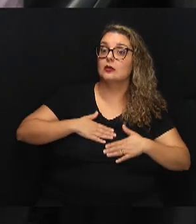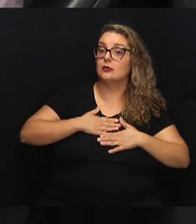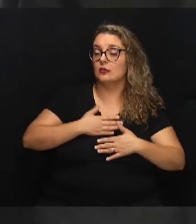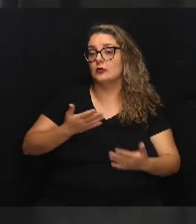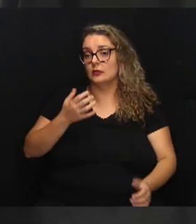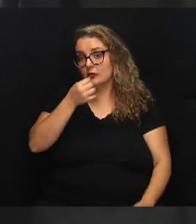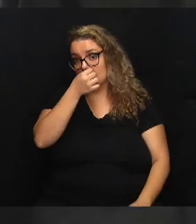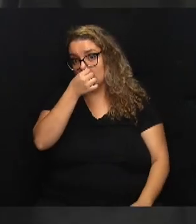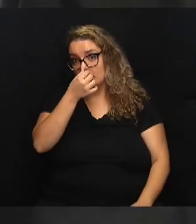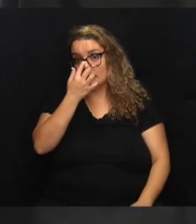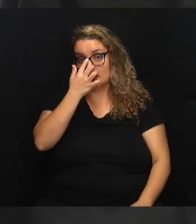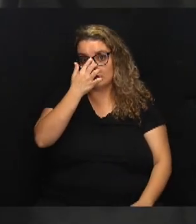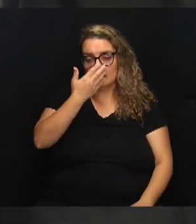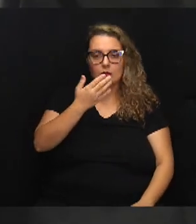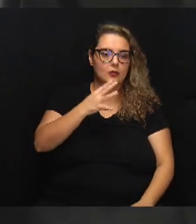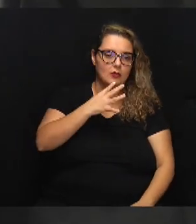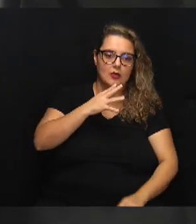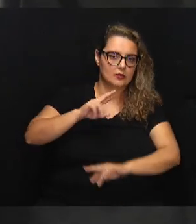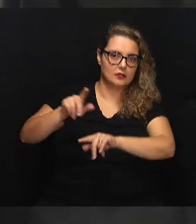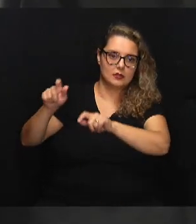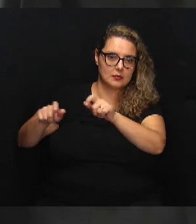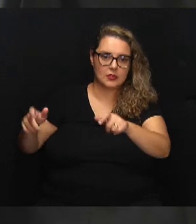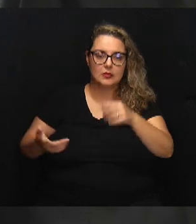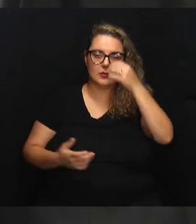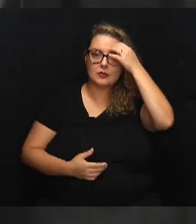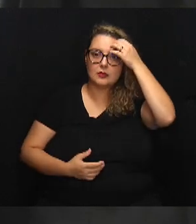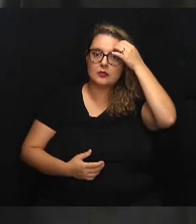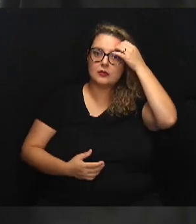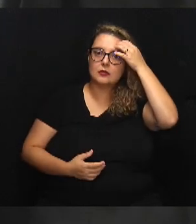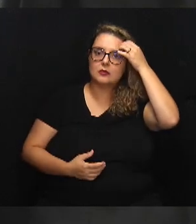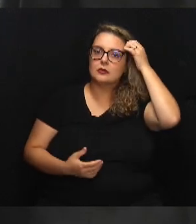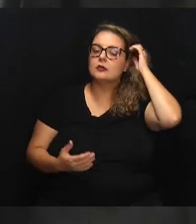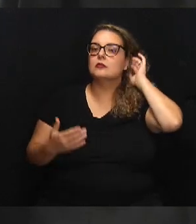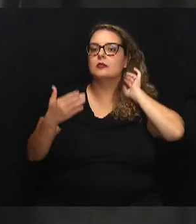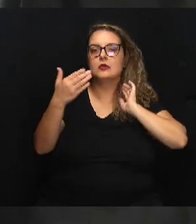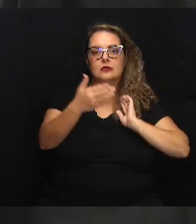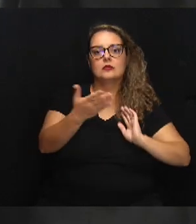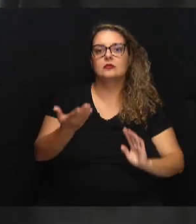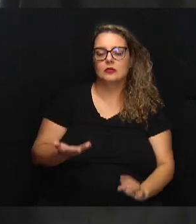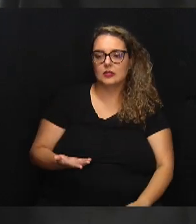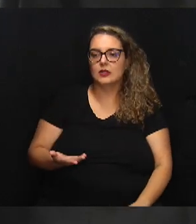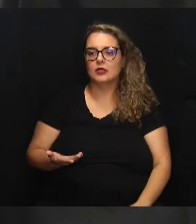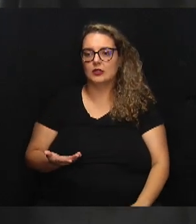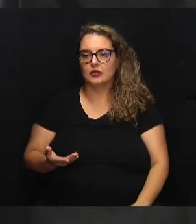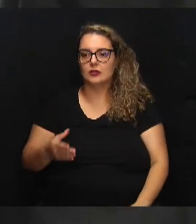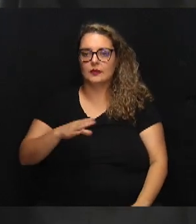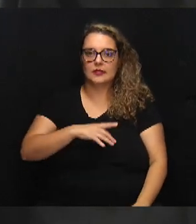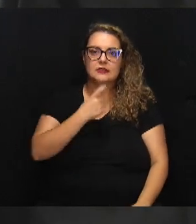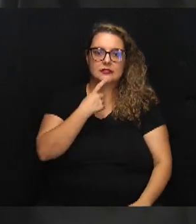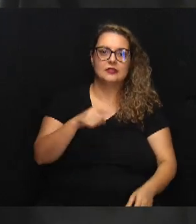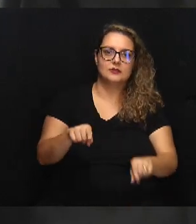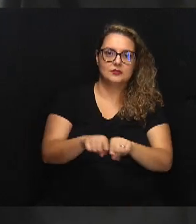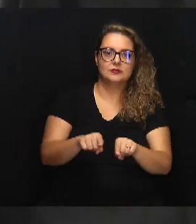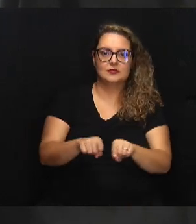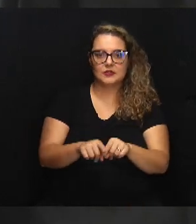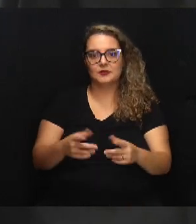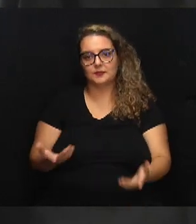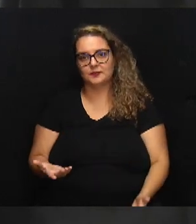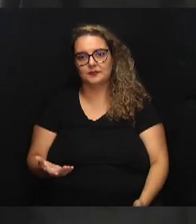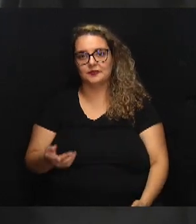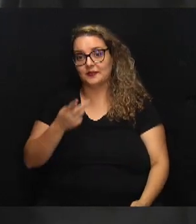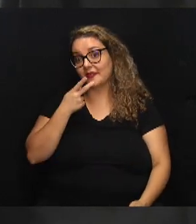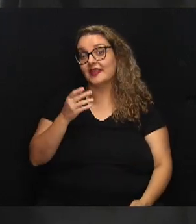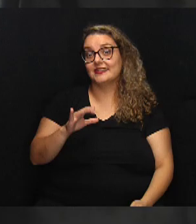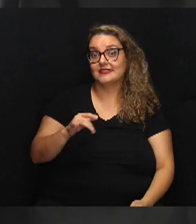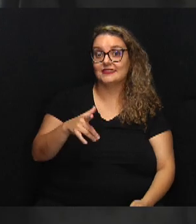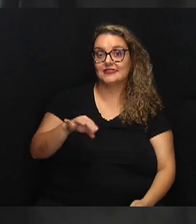a gente conhece muita gente ali, mas eu tenho tenho vindo muito à cidade, né? A gente chama de cidade, né? É,